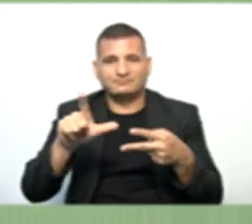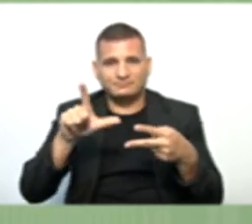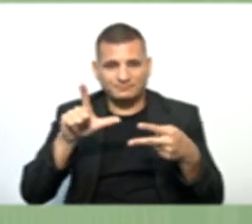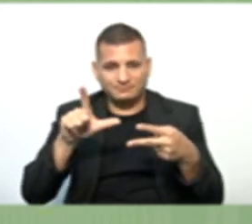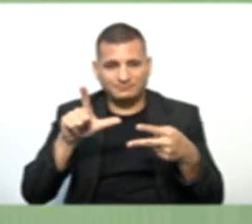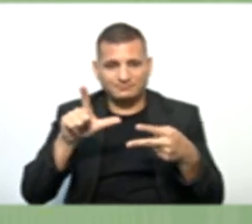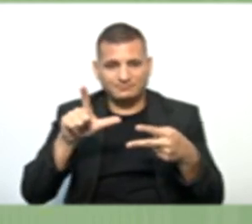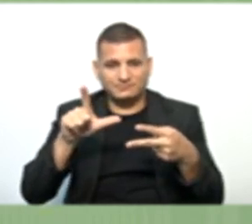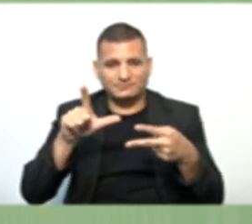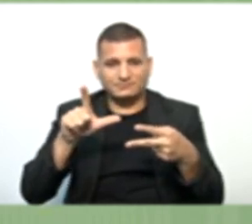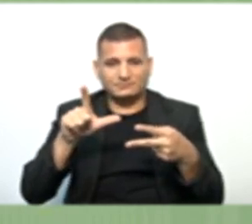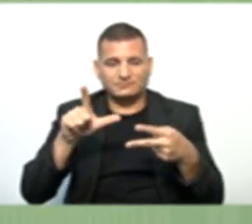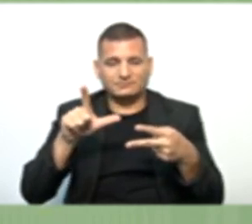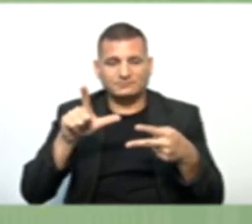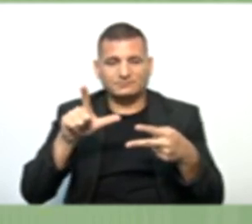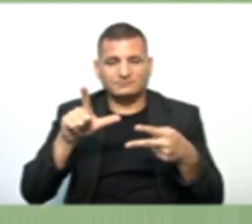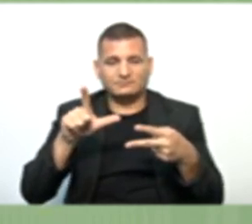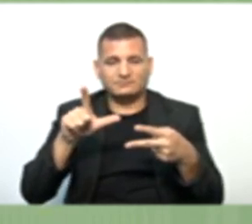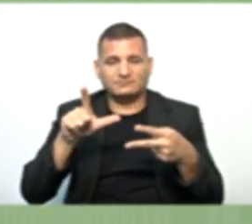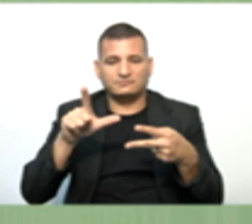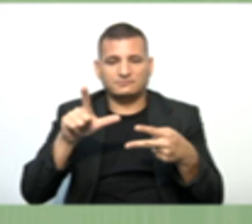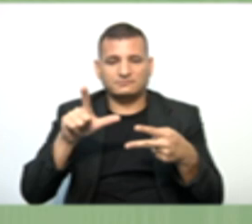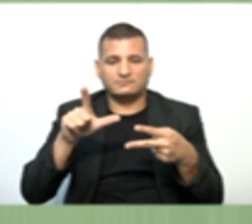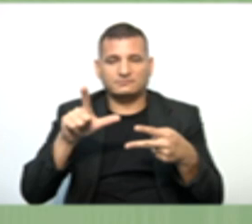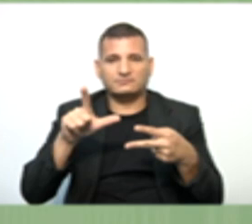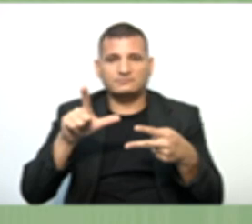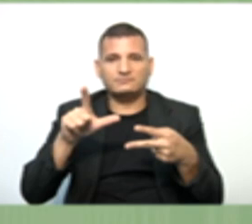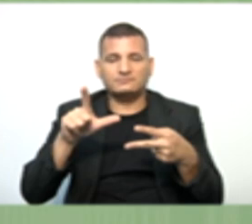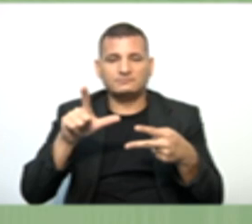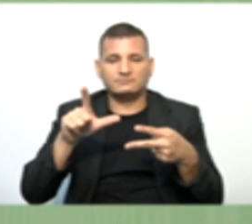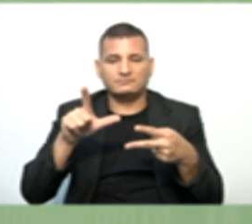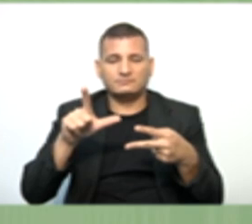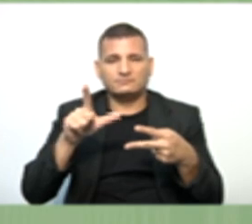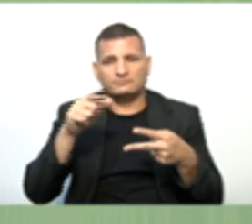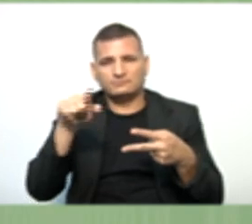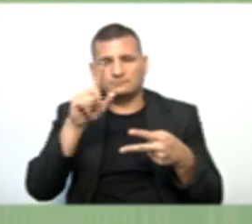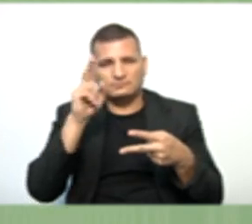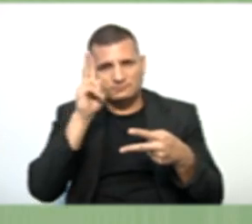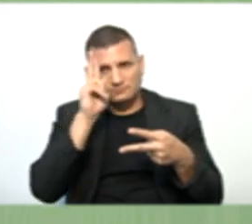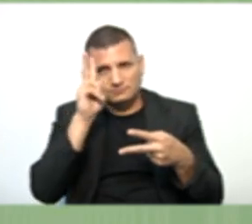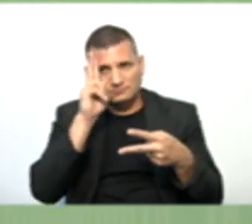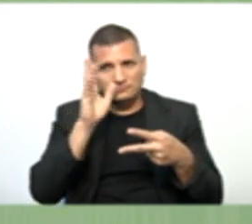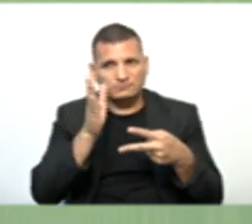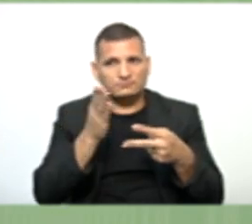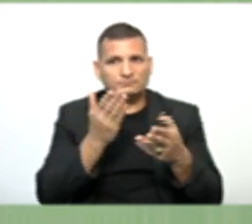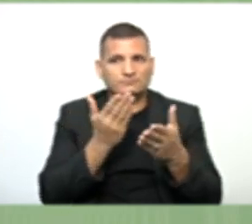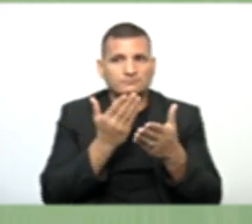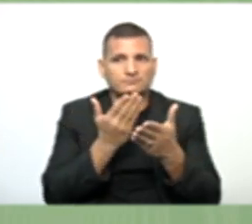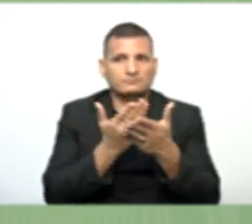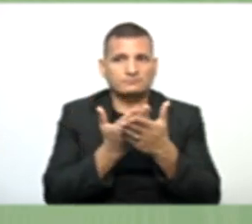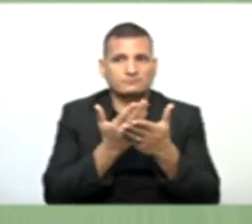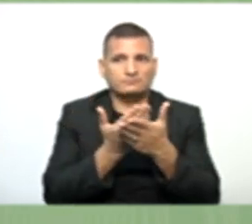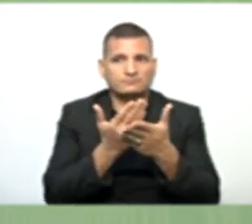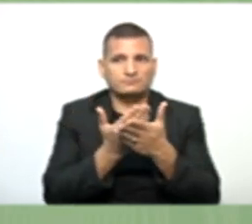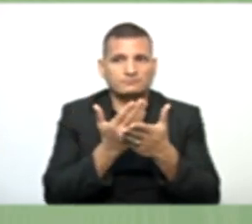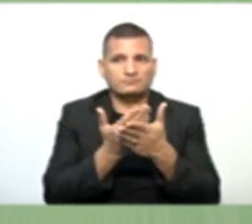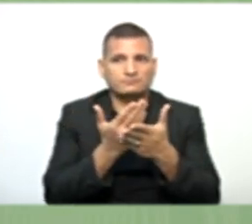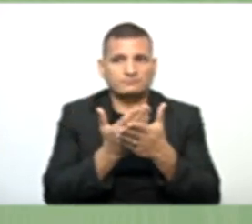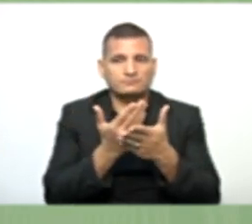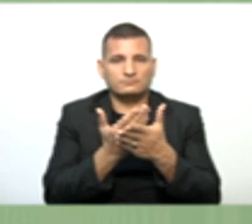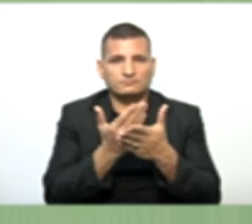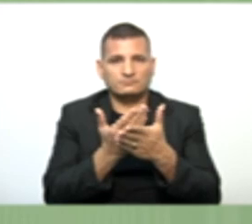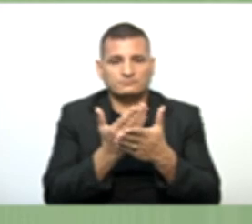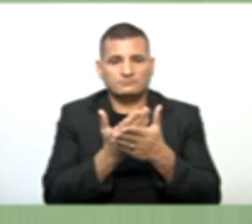exemplo, a condição é verdadeira. V é verdadeiro. Vocês se lembram que nós já estudamos